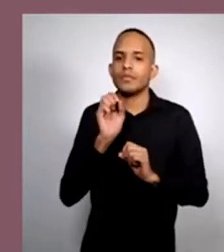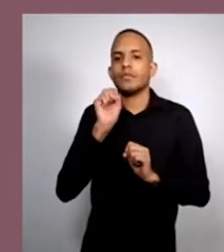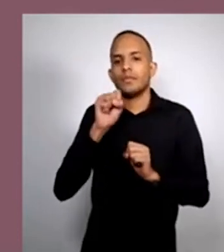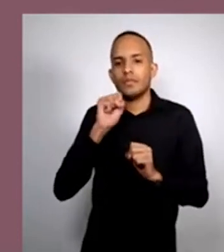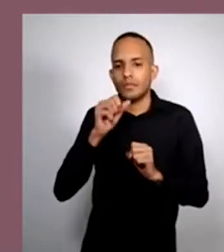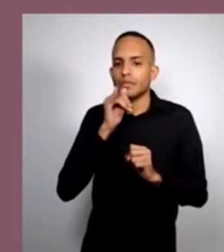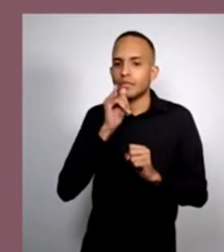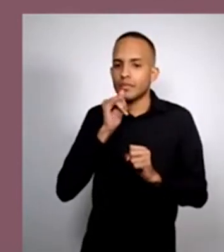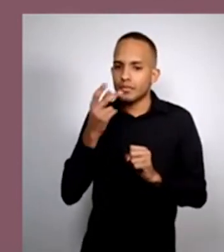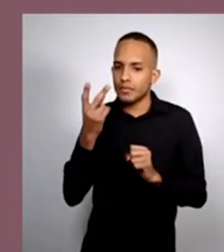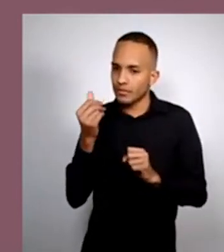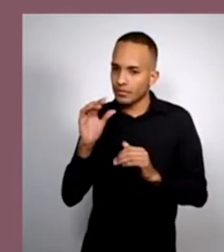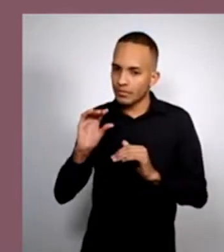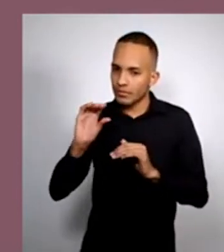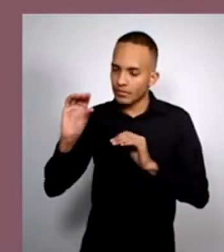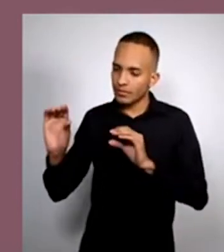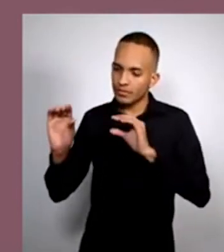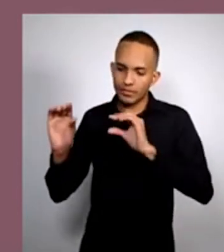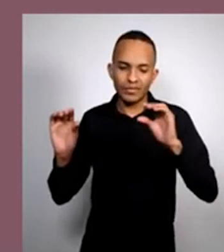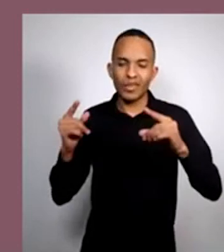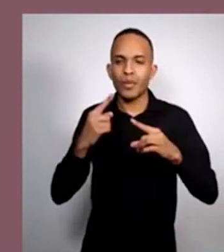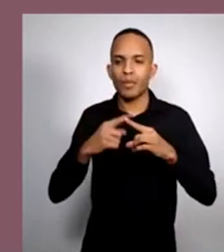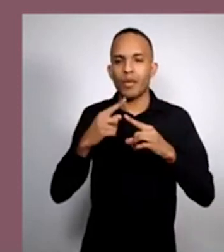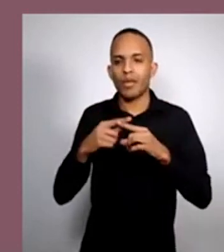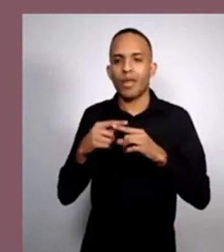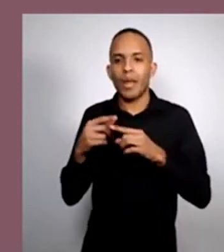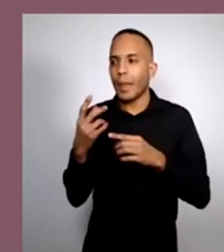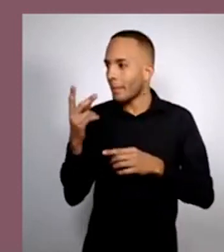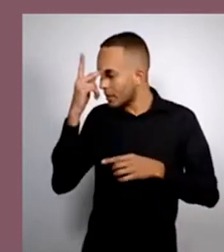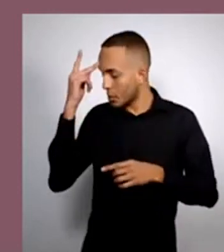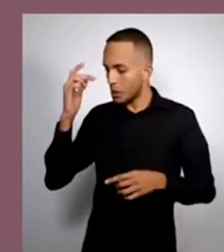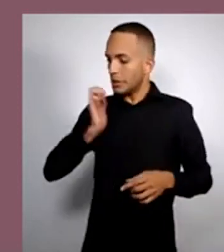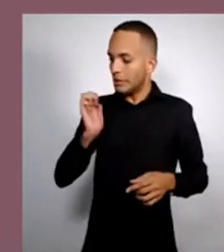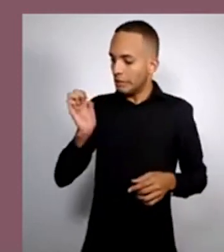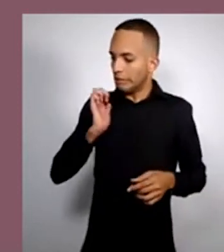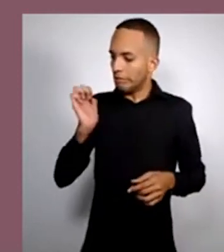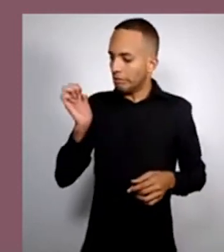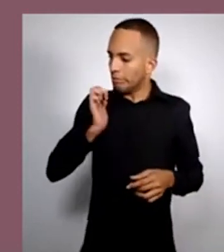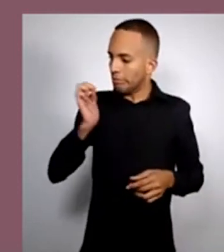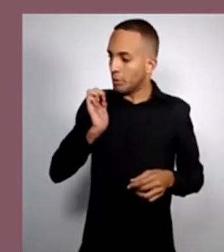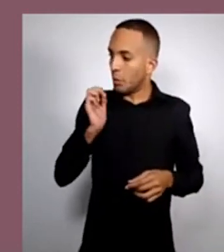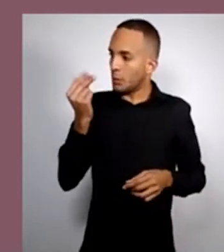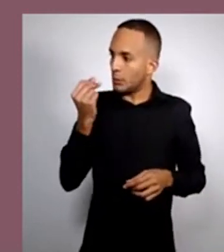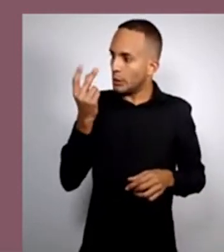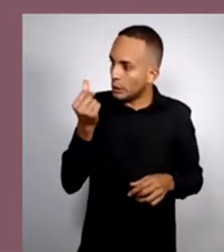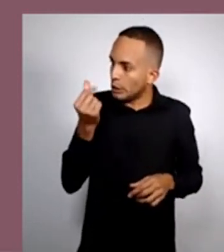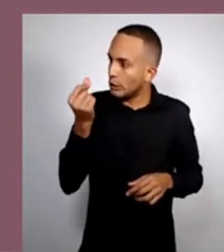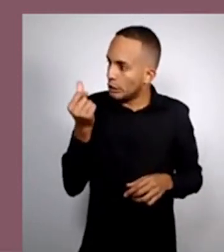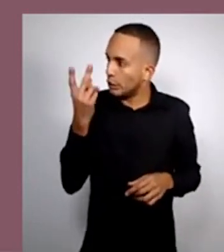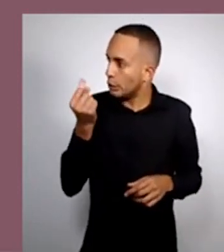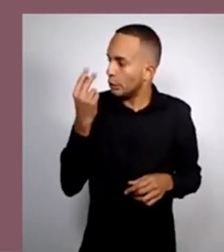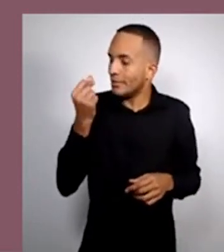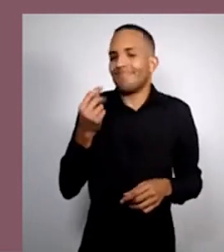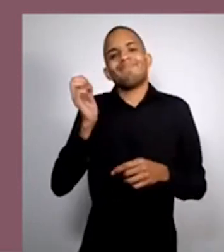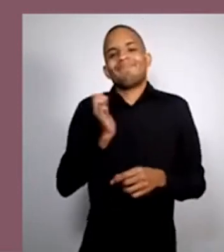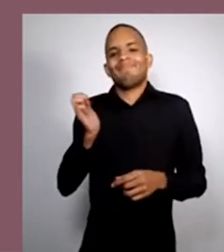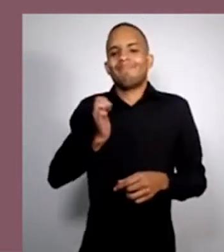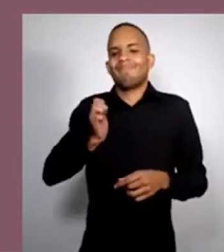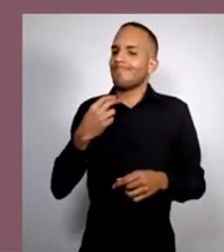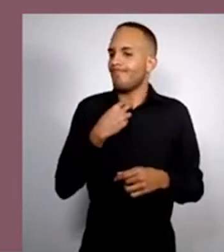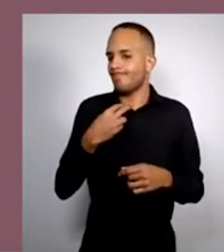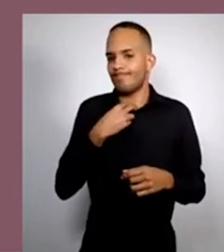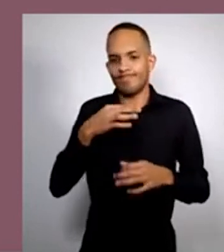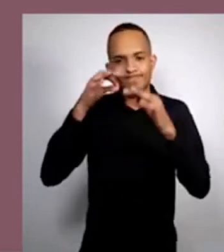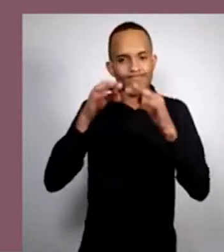de riquezas. Tem muito pouca gente com muito dinheiro nesse país. Isso não tá certo,